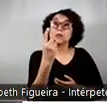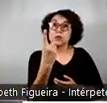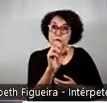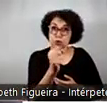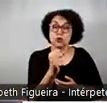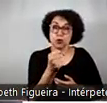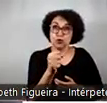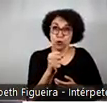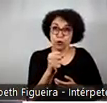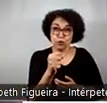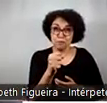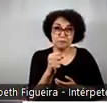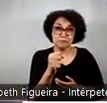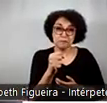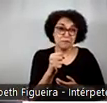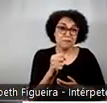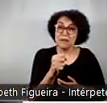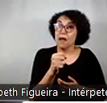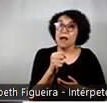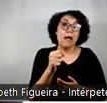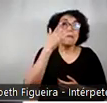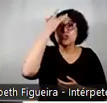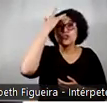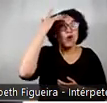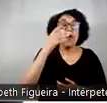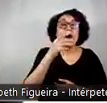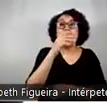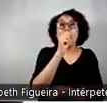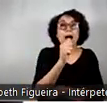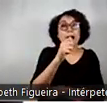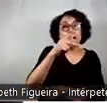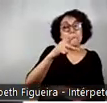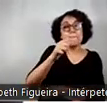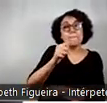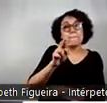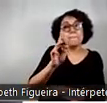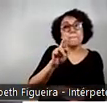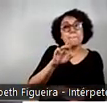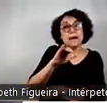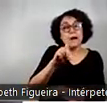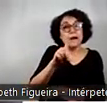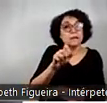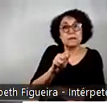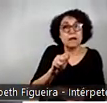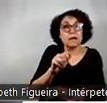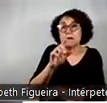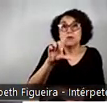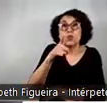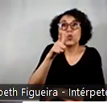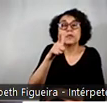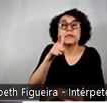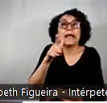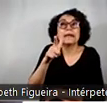não é reconhecida nem pelo seu, não é reconhecida pelo seu país de origem nem pelo país de destino. No caso da Mahá, né, a mãe